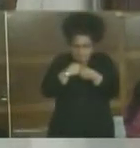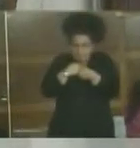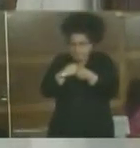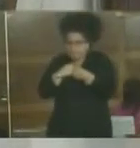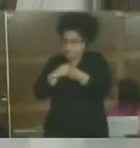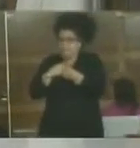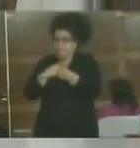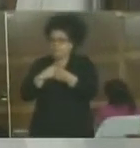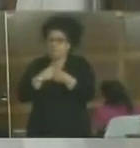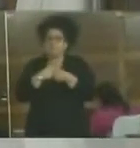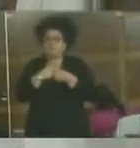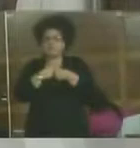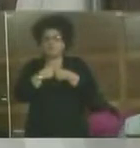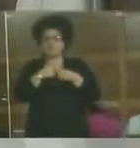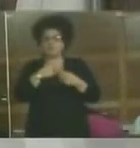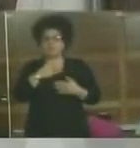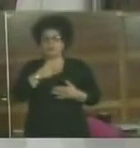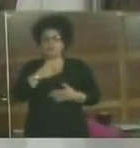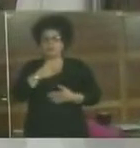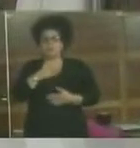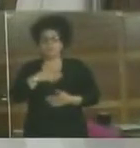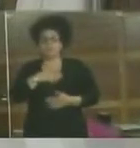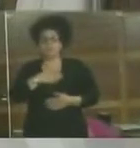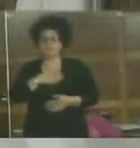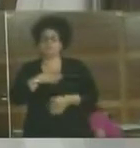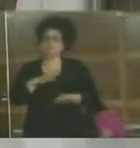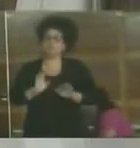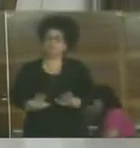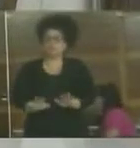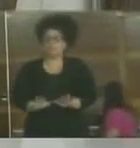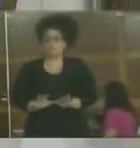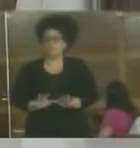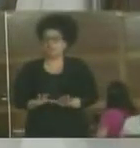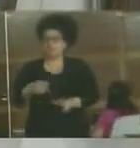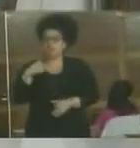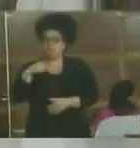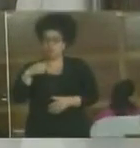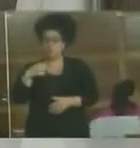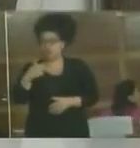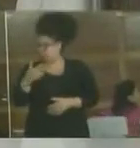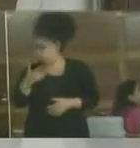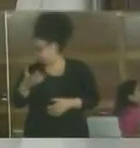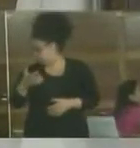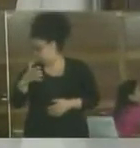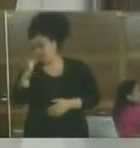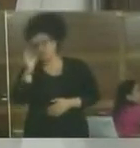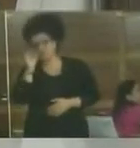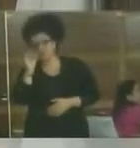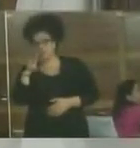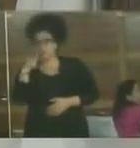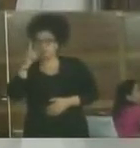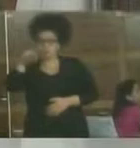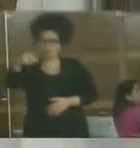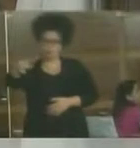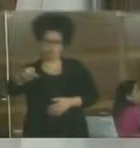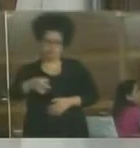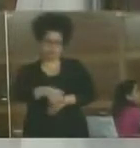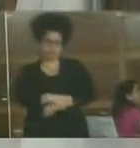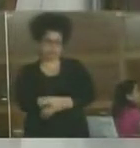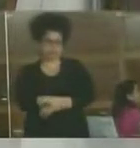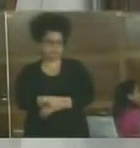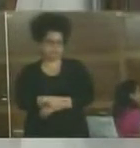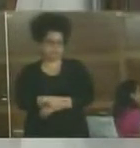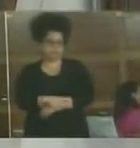ser dessa forma, mas isso eu vou averiguar para falar numa outra sessão. Vou